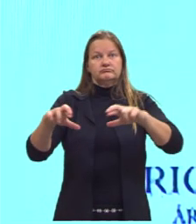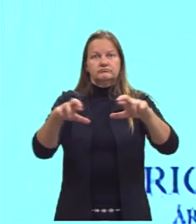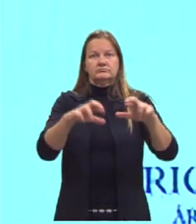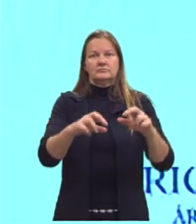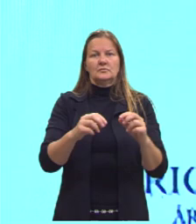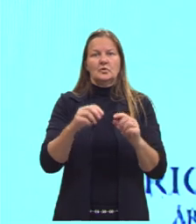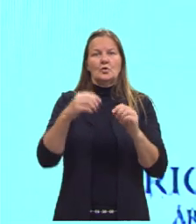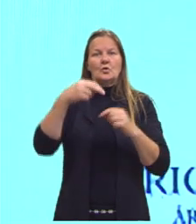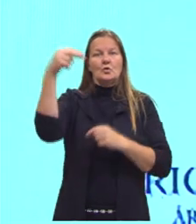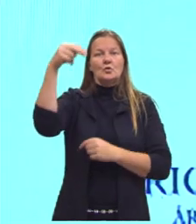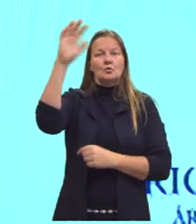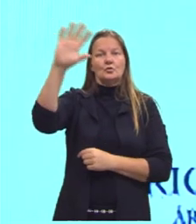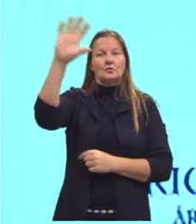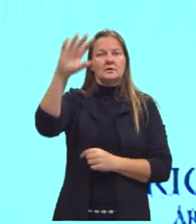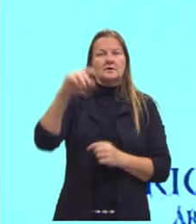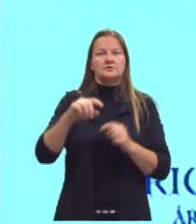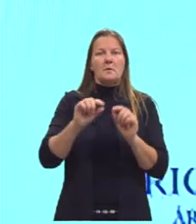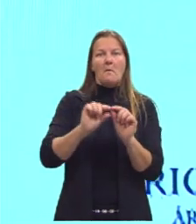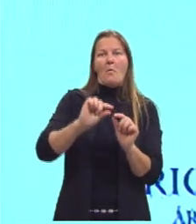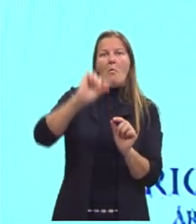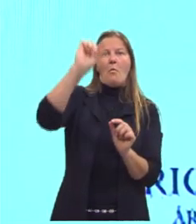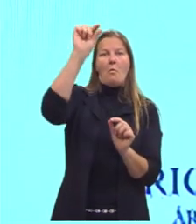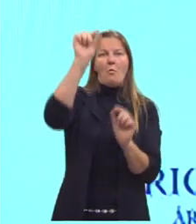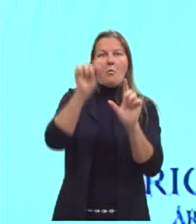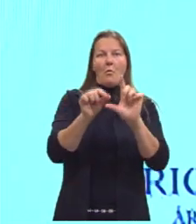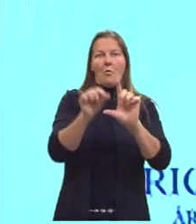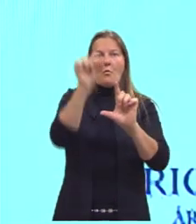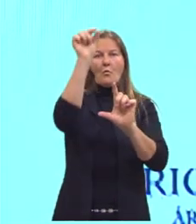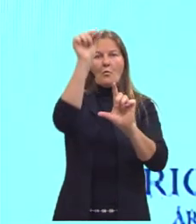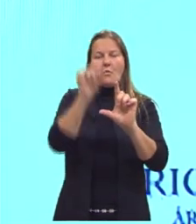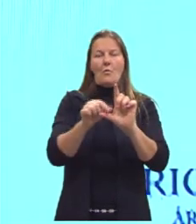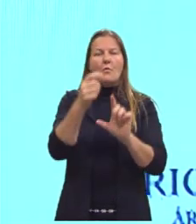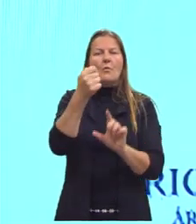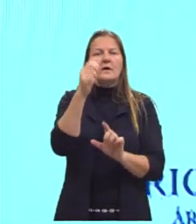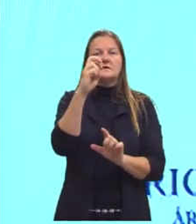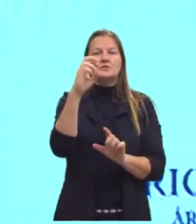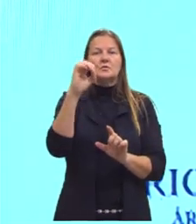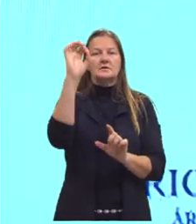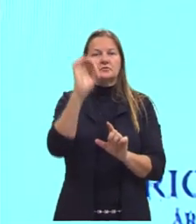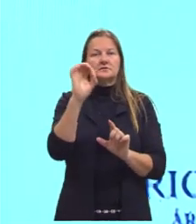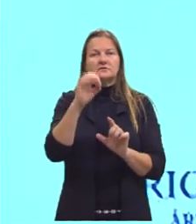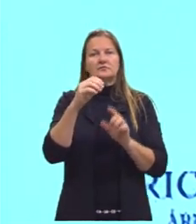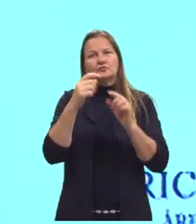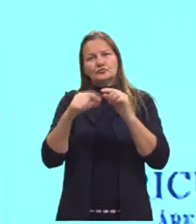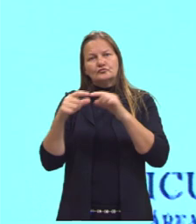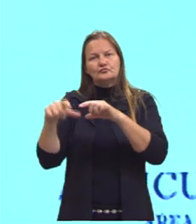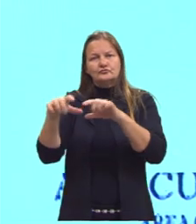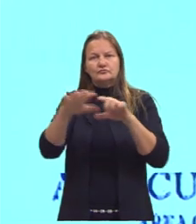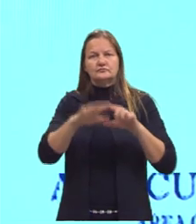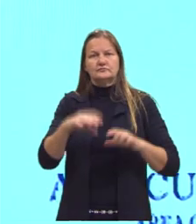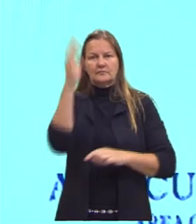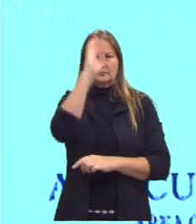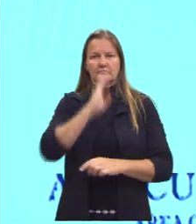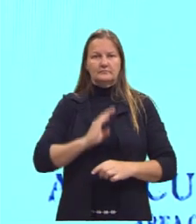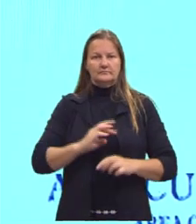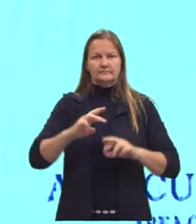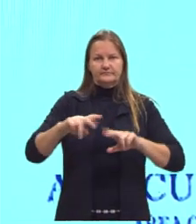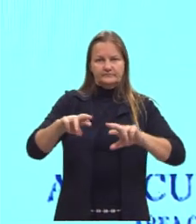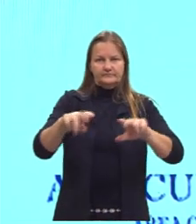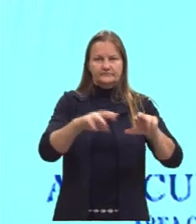dispara tá agora só tem uma barra super maior quase cinquenta por cento aí e aí os outros são distribuídos no Brasil